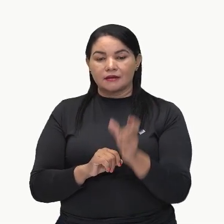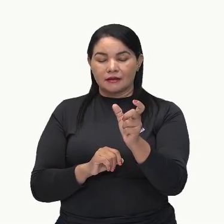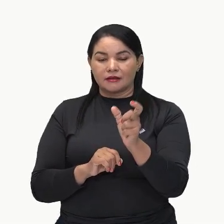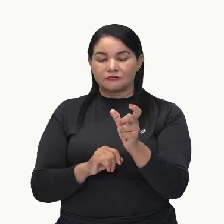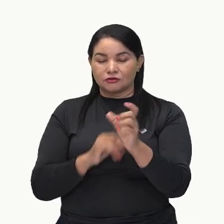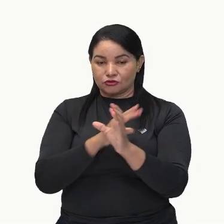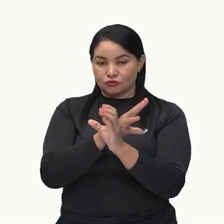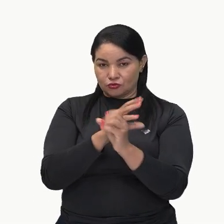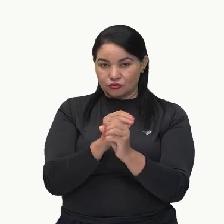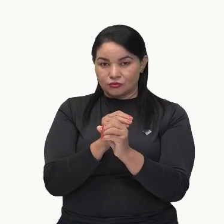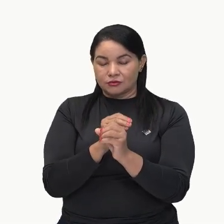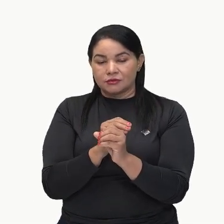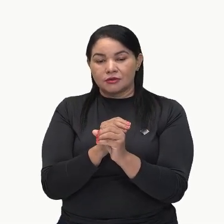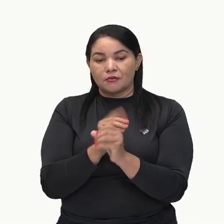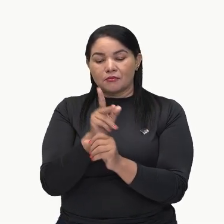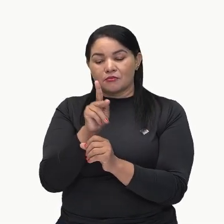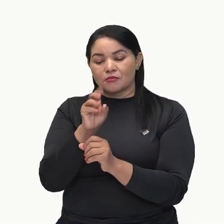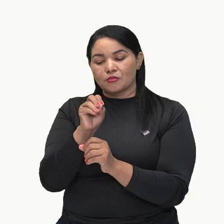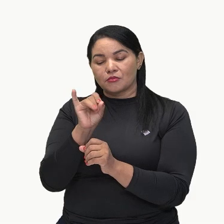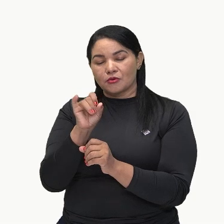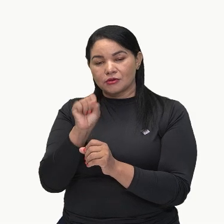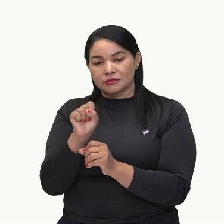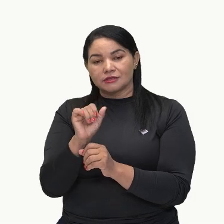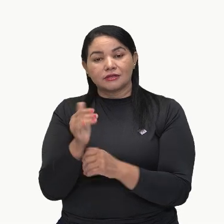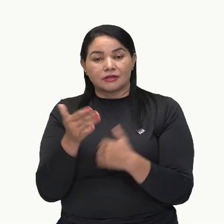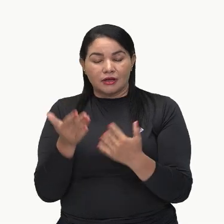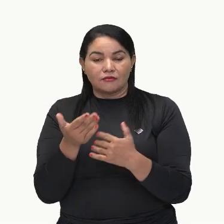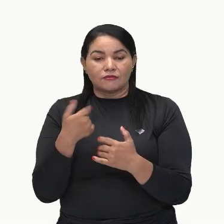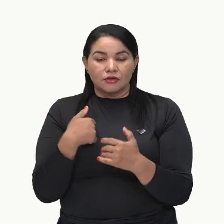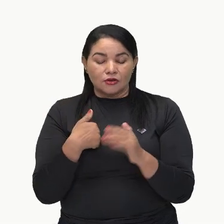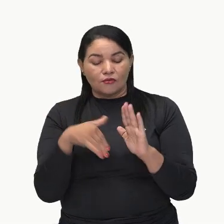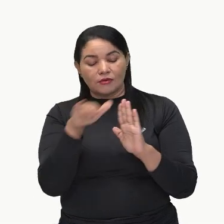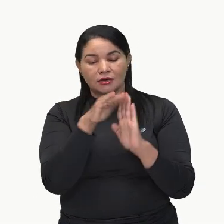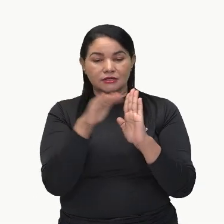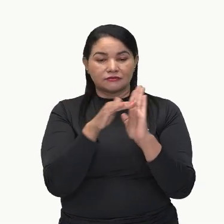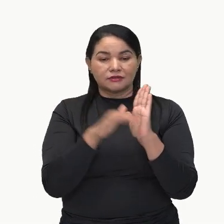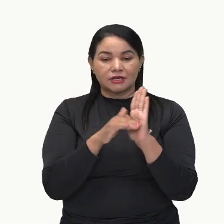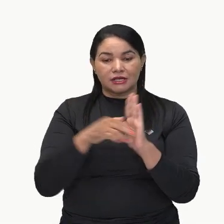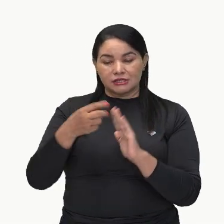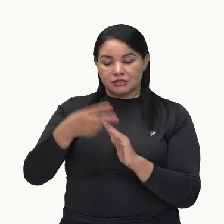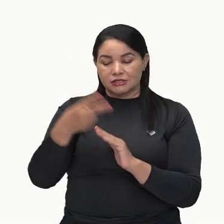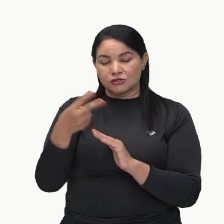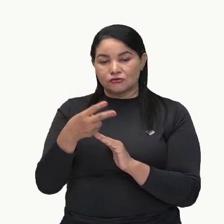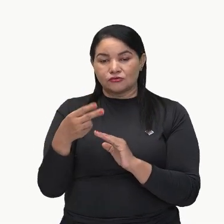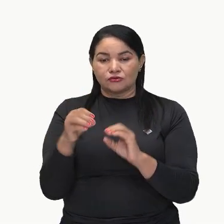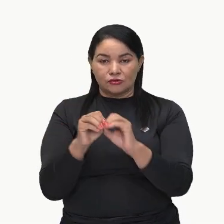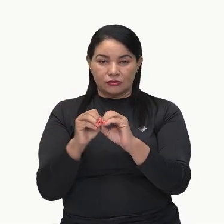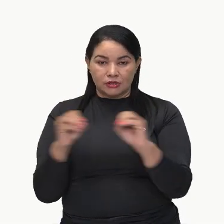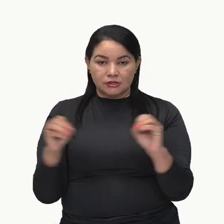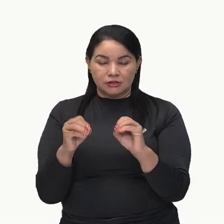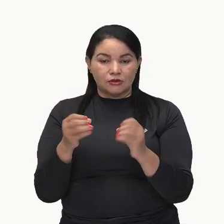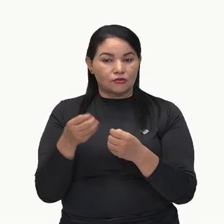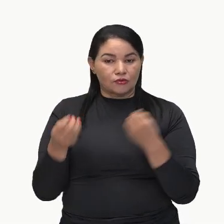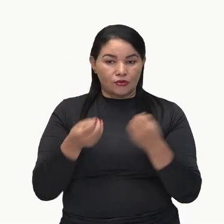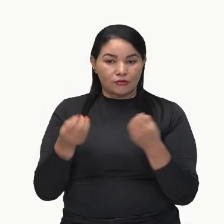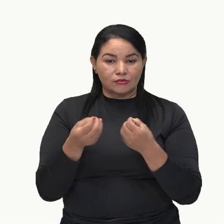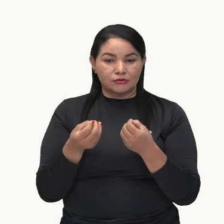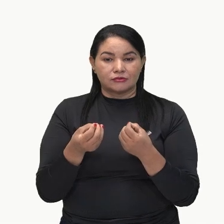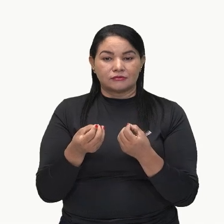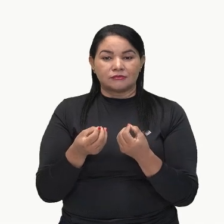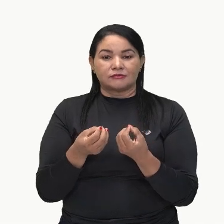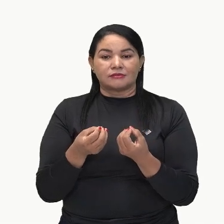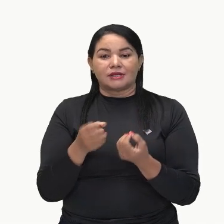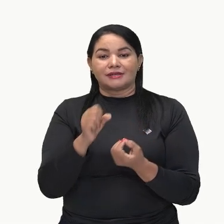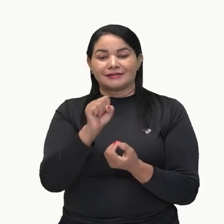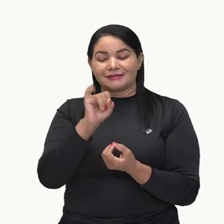pois. Então, eu posso classificar essa minha segunda oração como oração coordenada